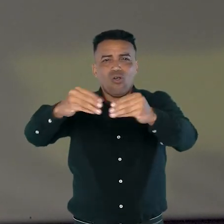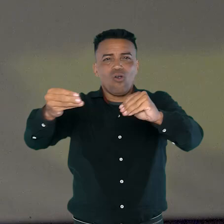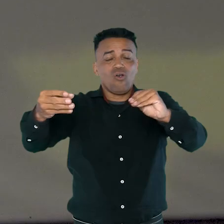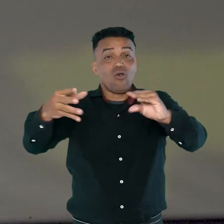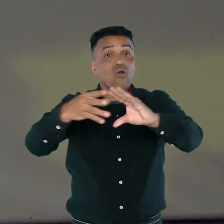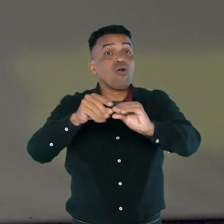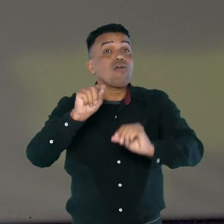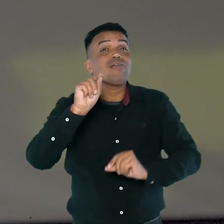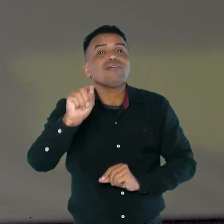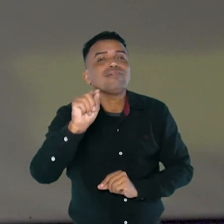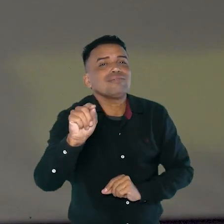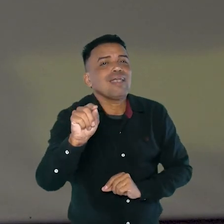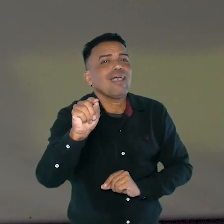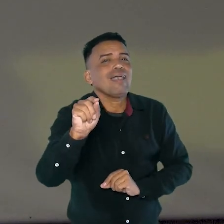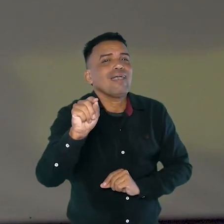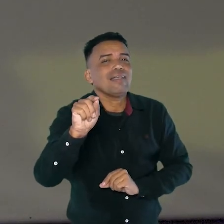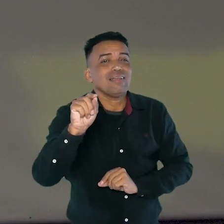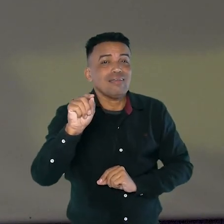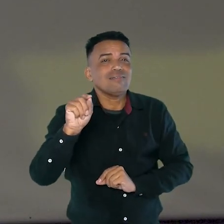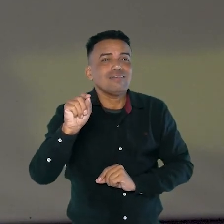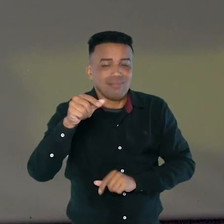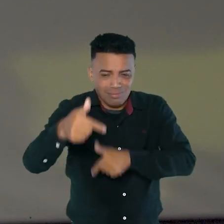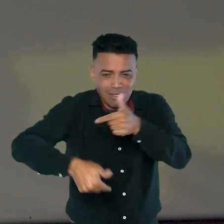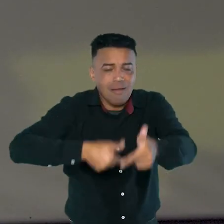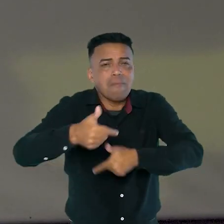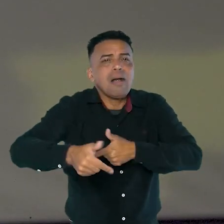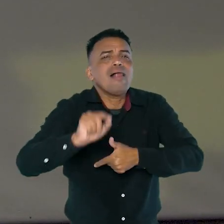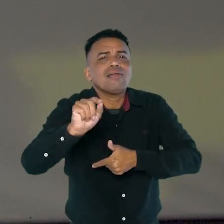sendo colhido por mãos